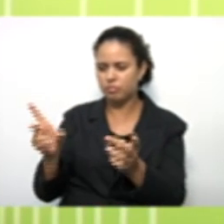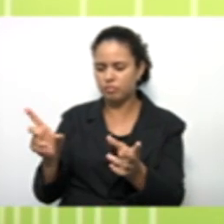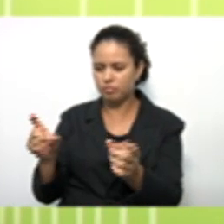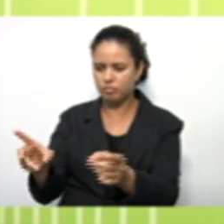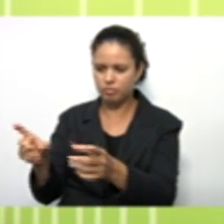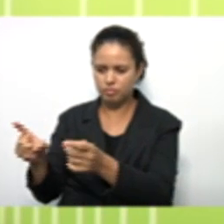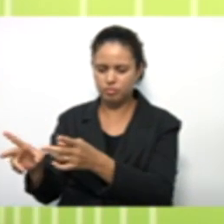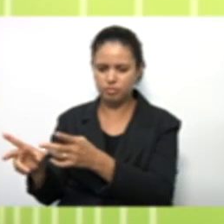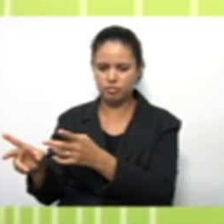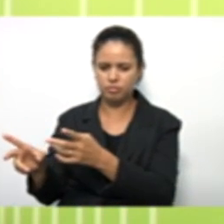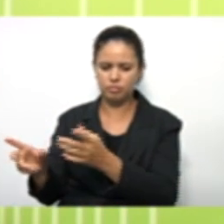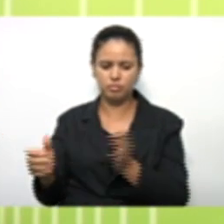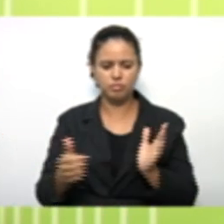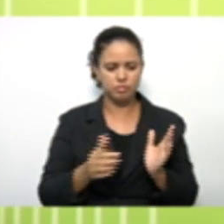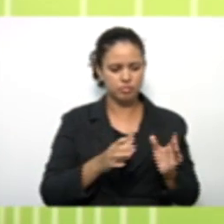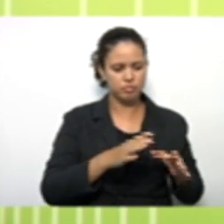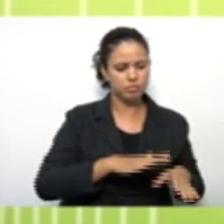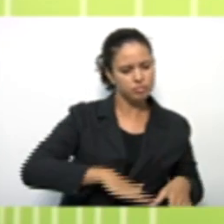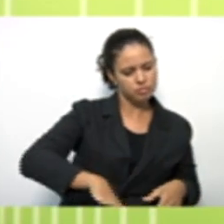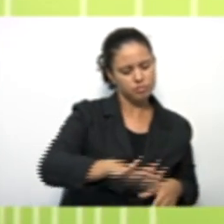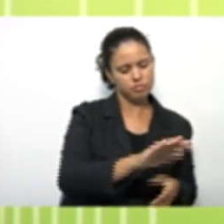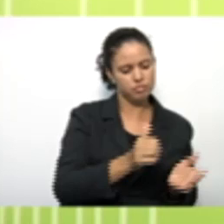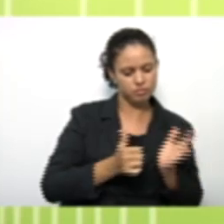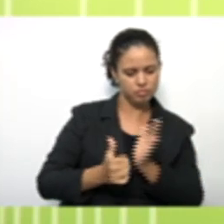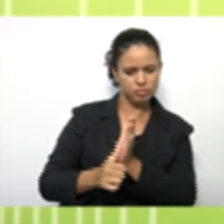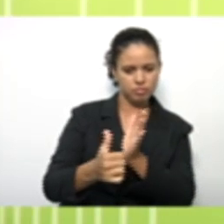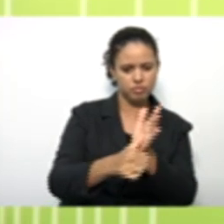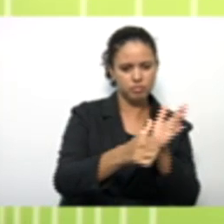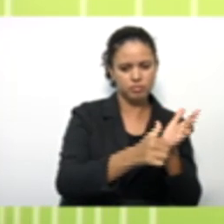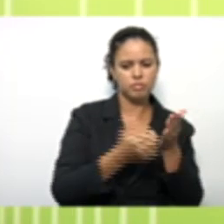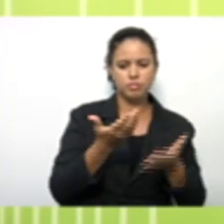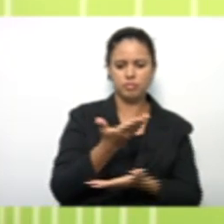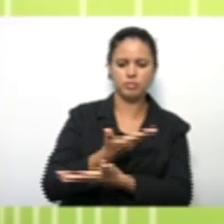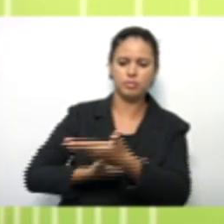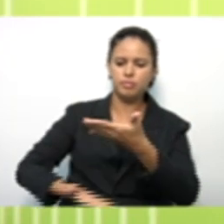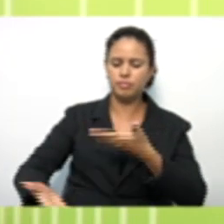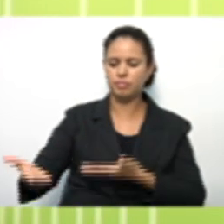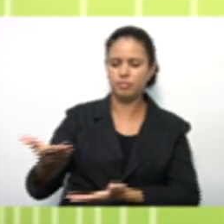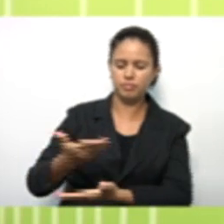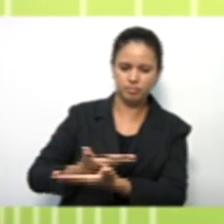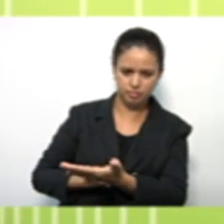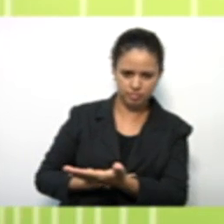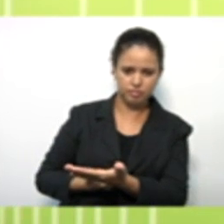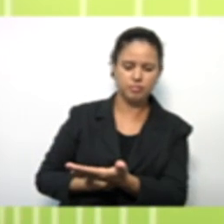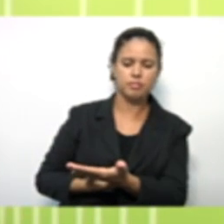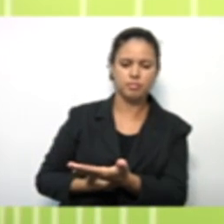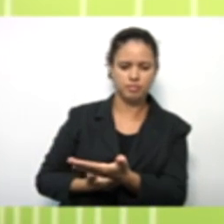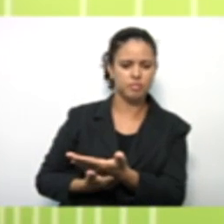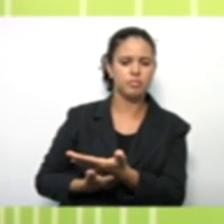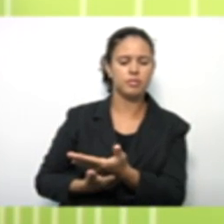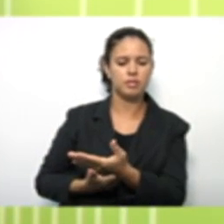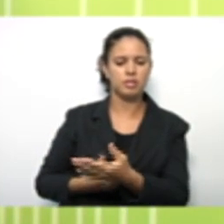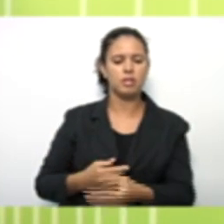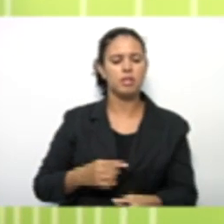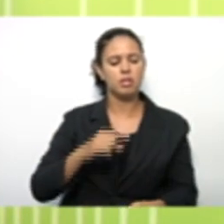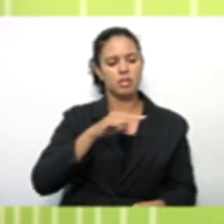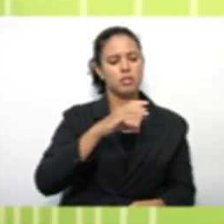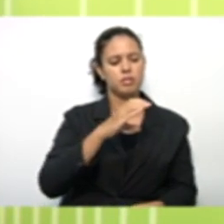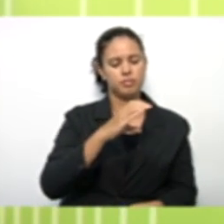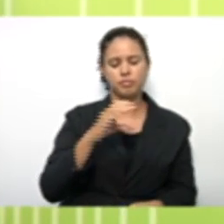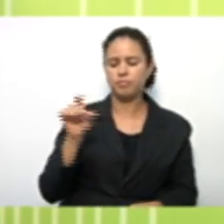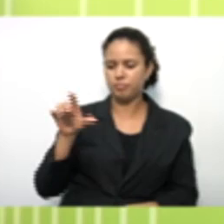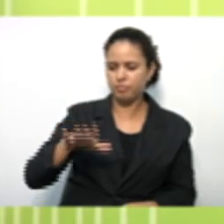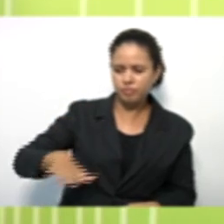supermercado, e os cooperados, e entrega o seu produto. Então, quando entrega esses produtos lá para a rede